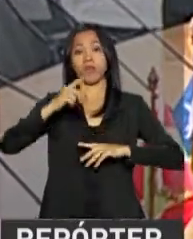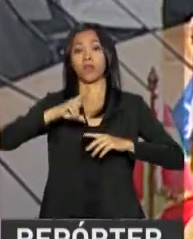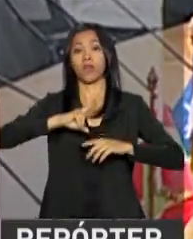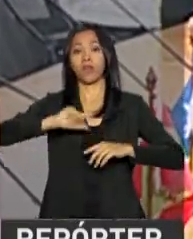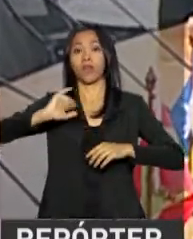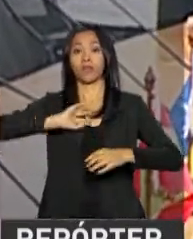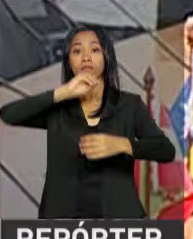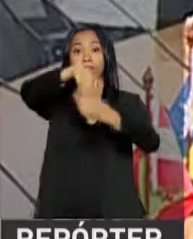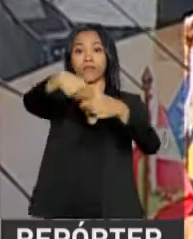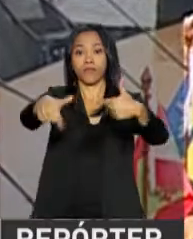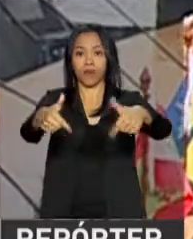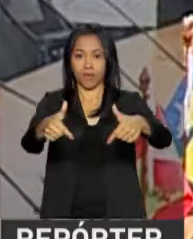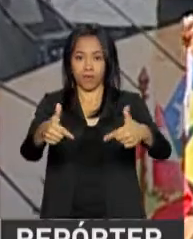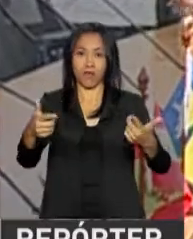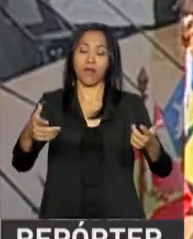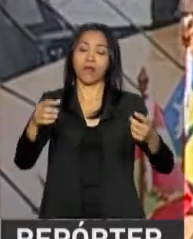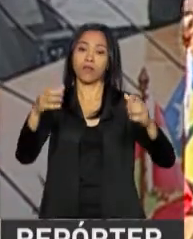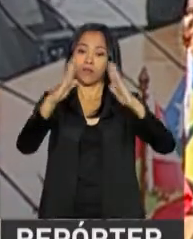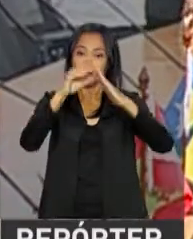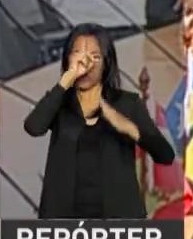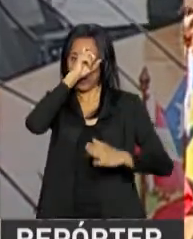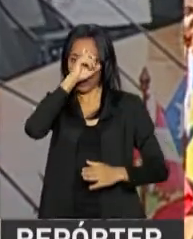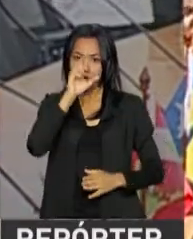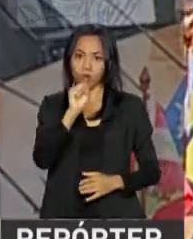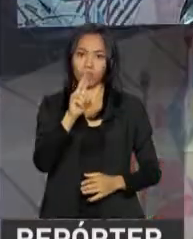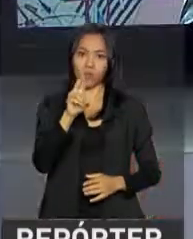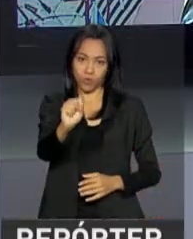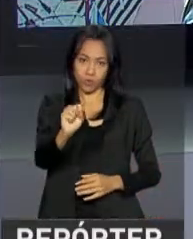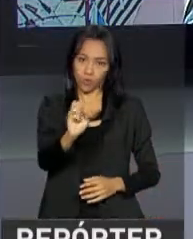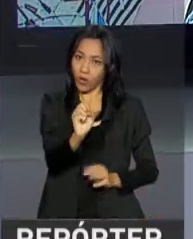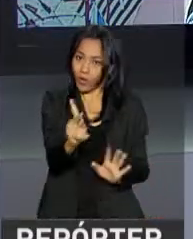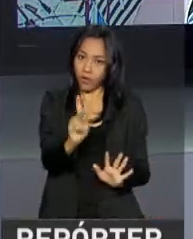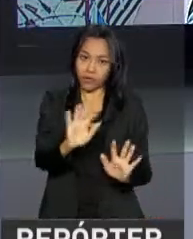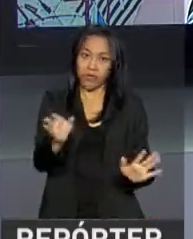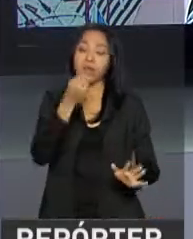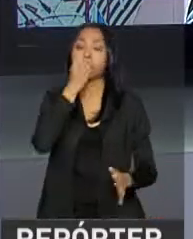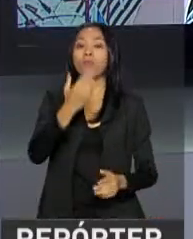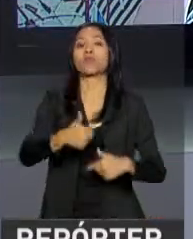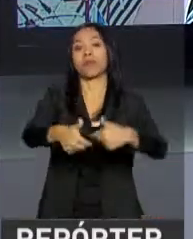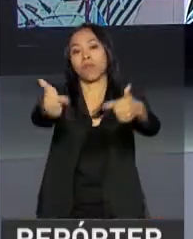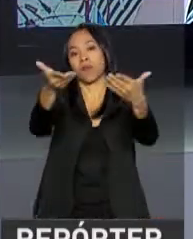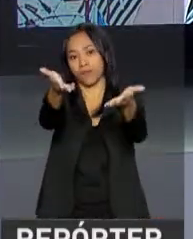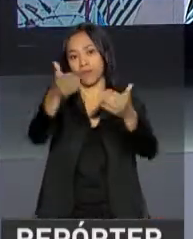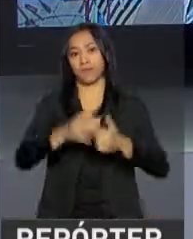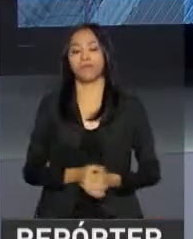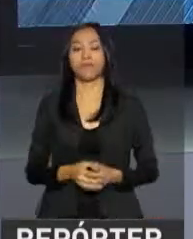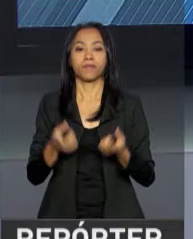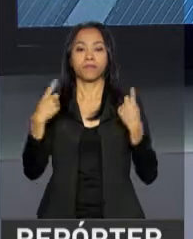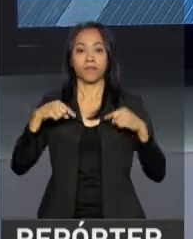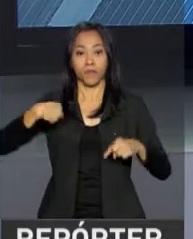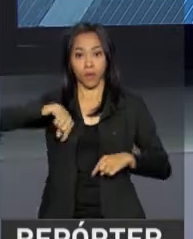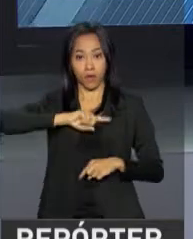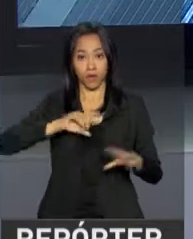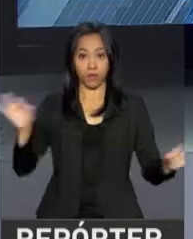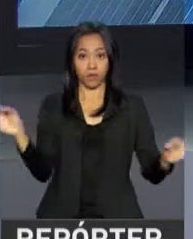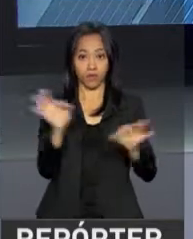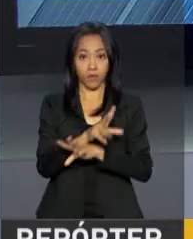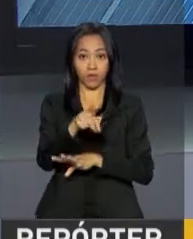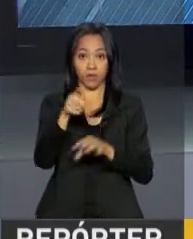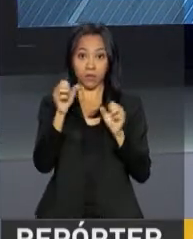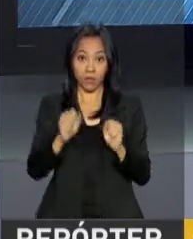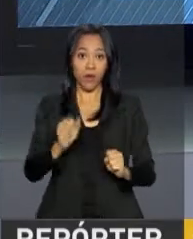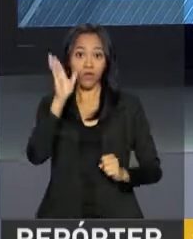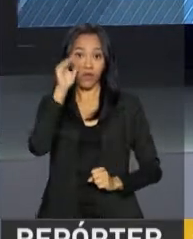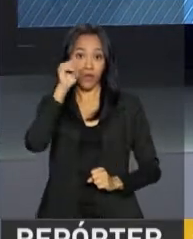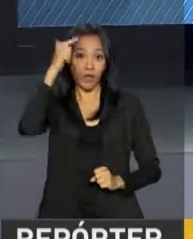Saúde. Carol, por enquanto é o que nós temos por aqui, ok? Obrigada, Cleide. Bom trabalho para você aí. Nós ficamos por aqui. Você pode rever